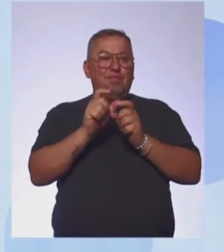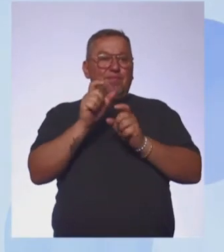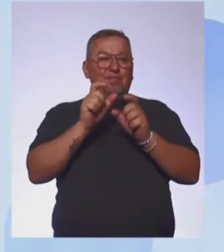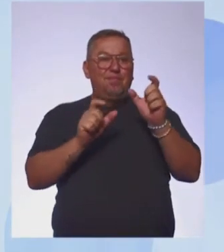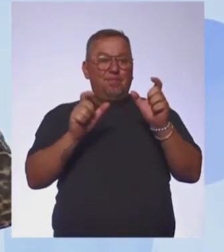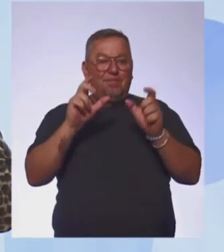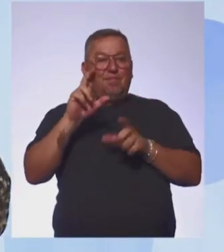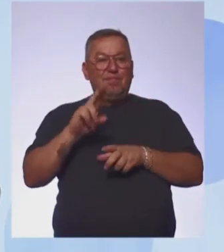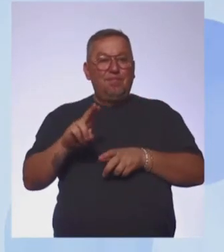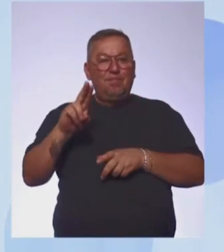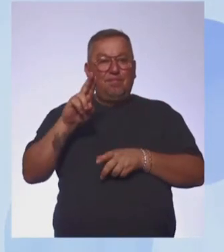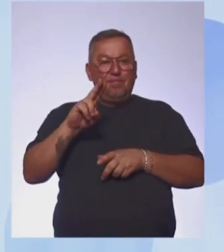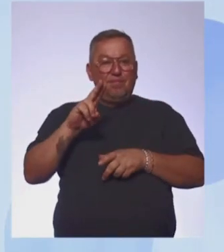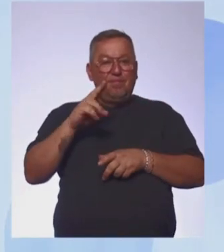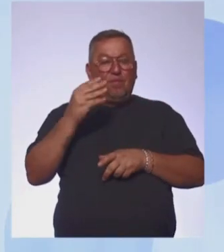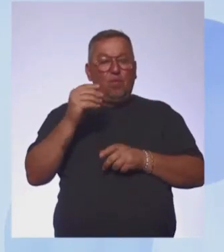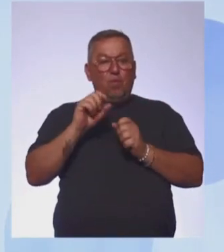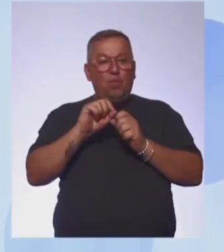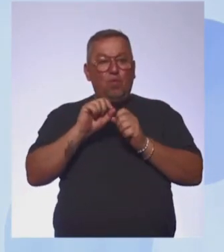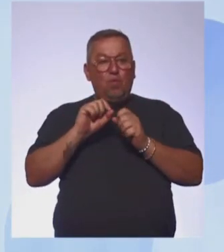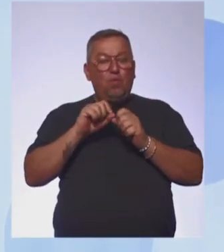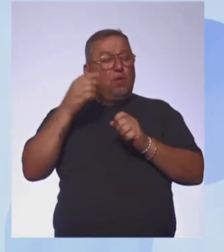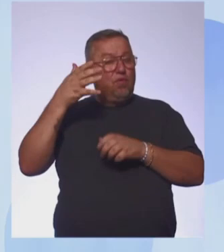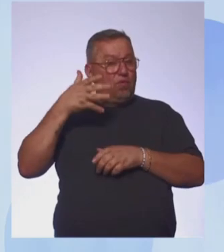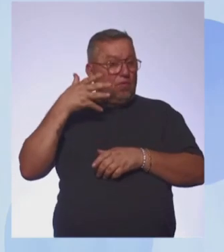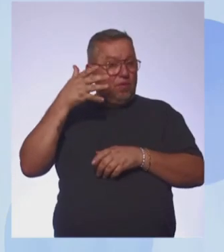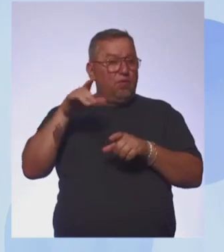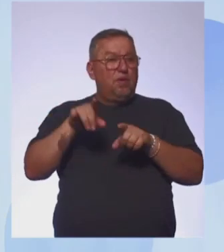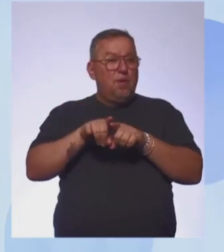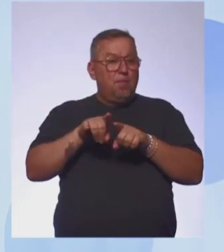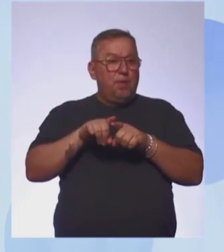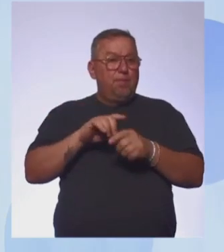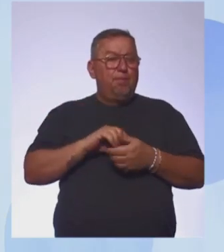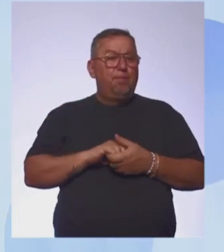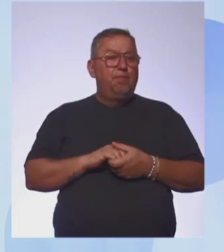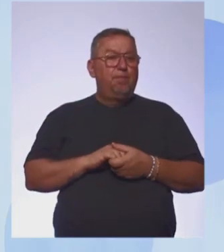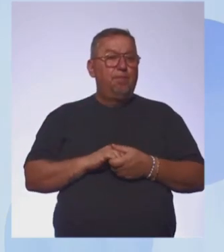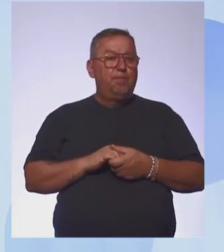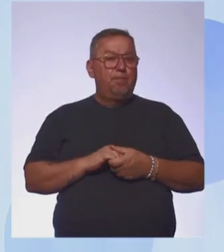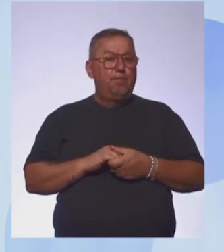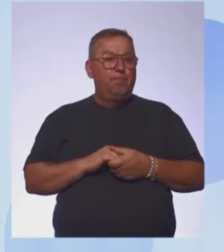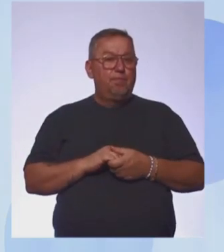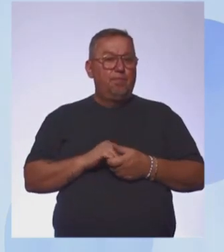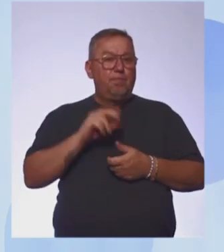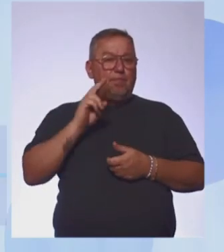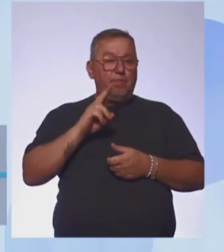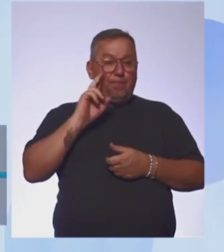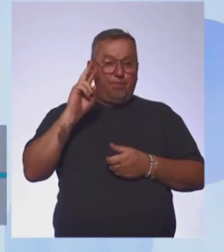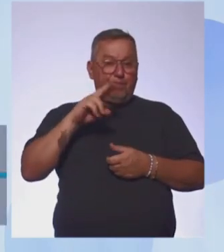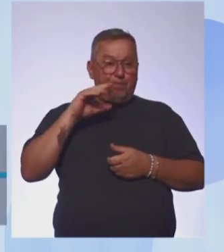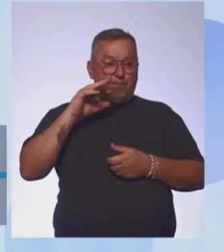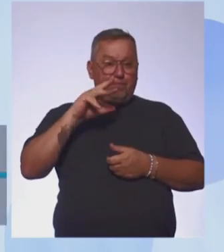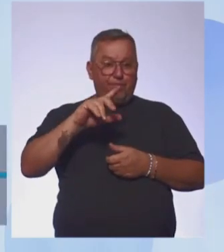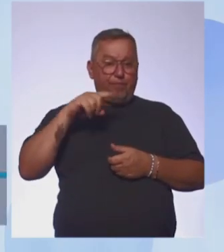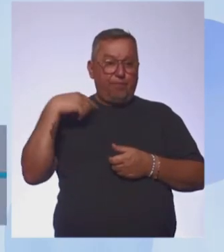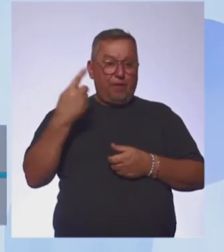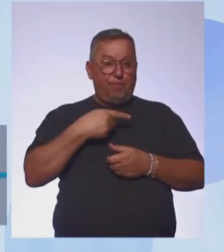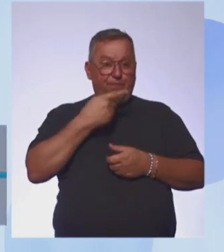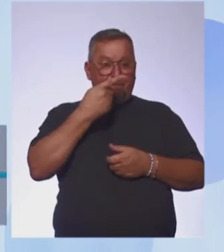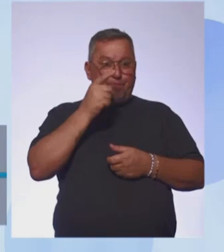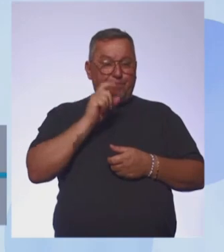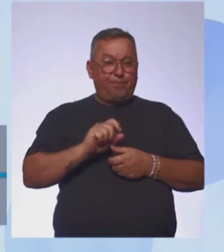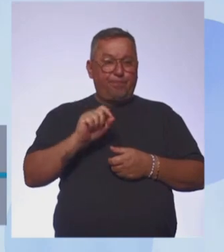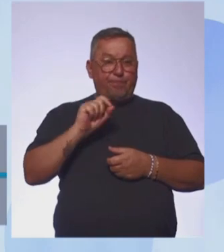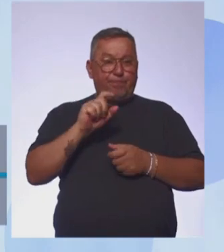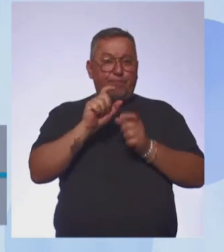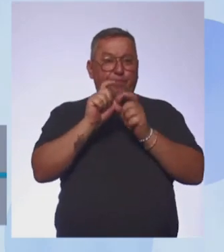ser utilizada aí como um operador discursivo também, certo? Sempre, olha só, tudo que a gente vai falando,